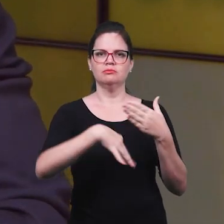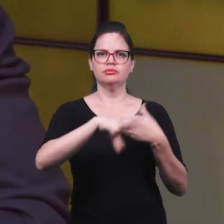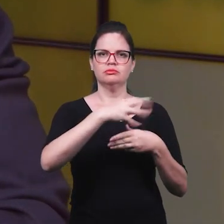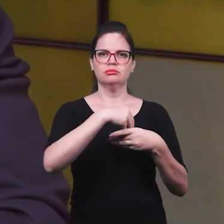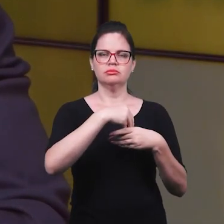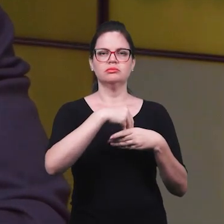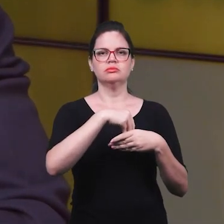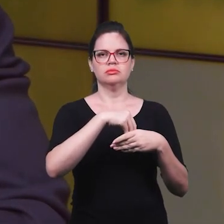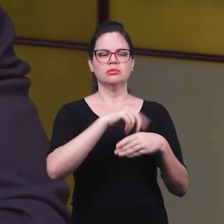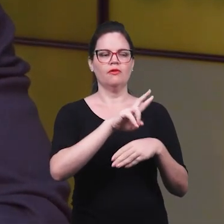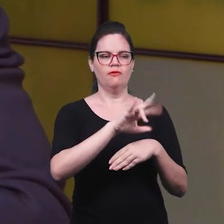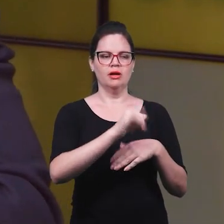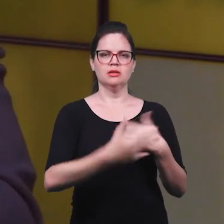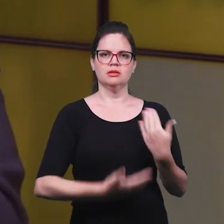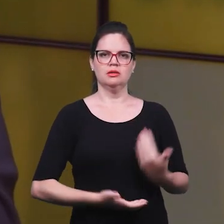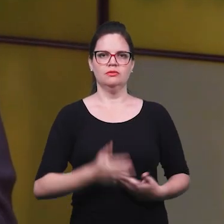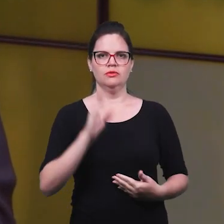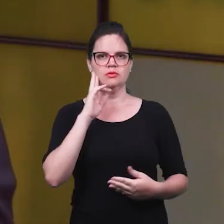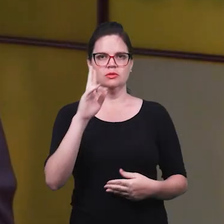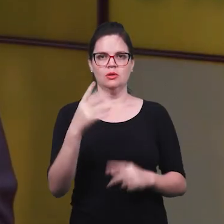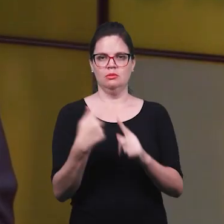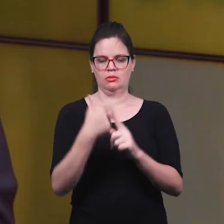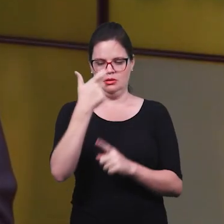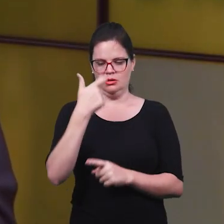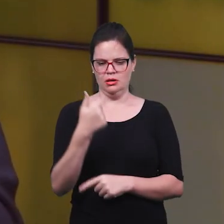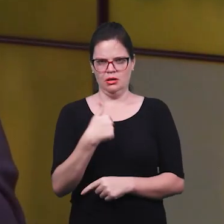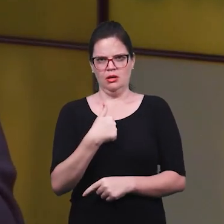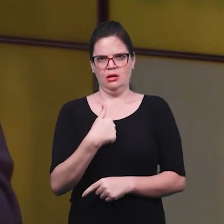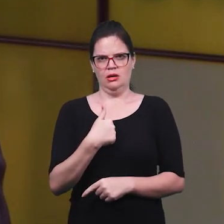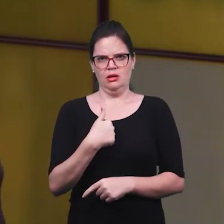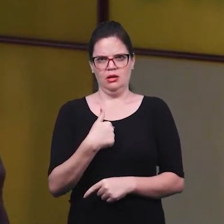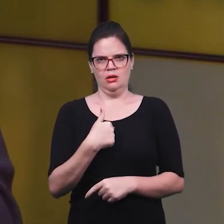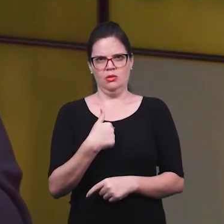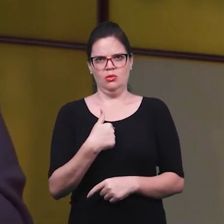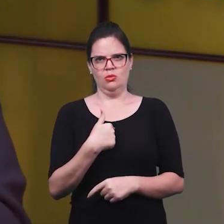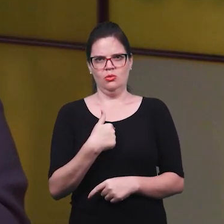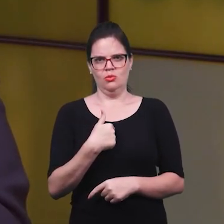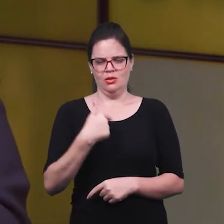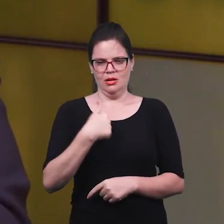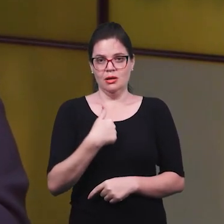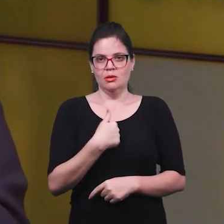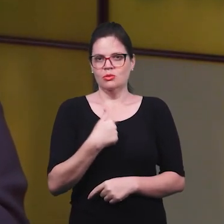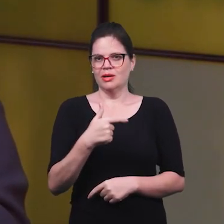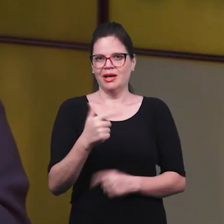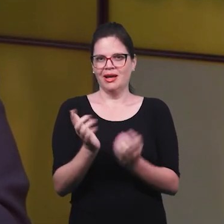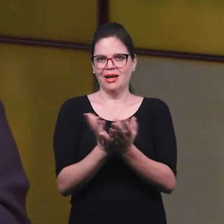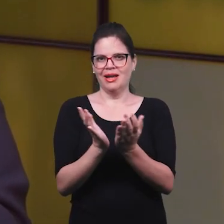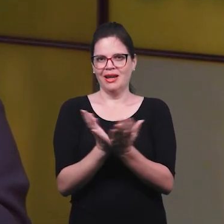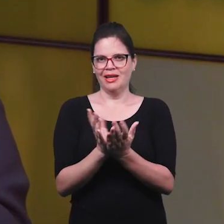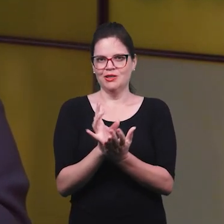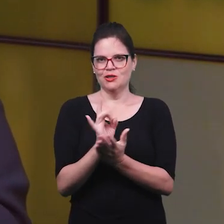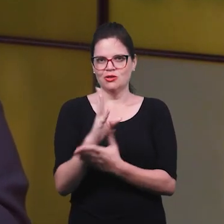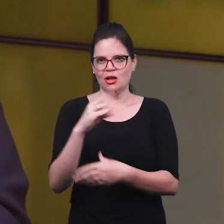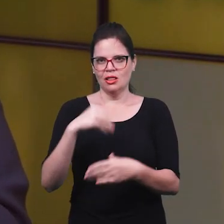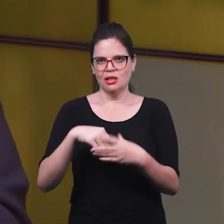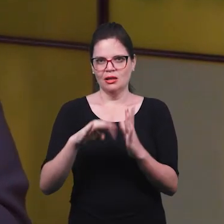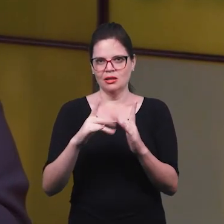faço, eu não sou crente, eu não sou um servo, trazendo para os nossos dias, apenas dentro da